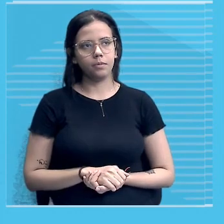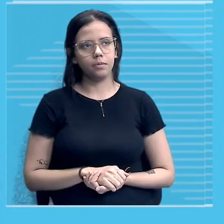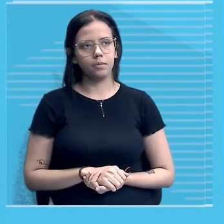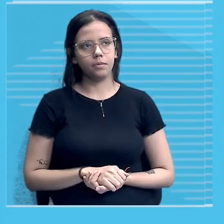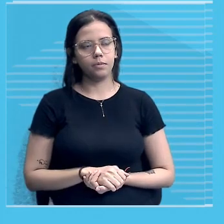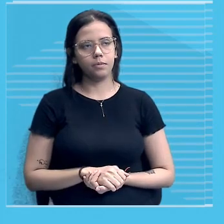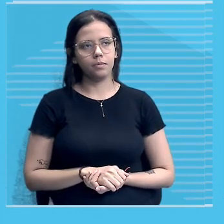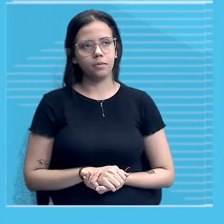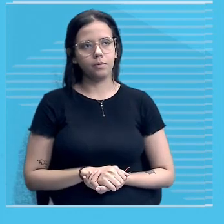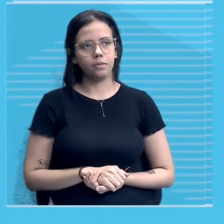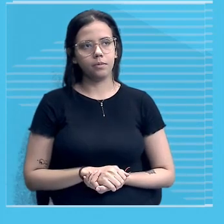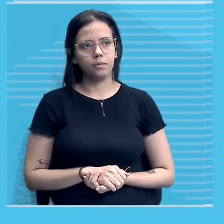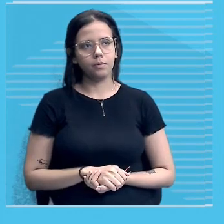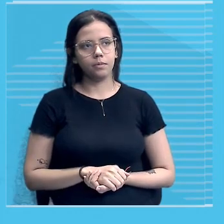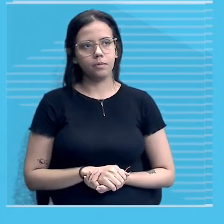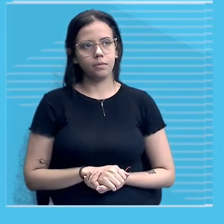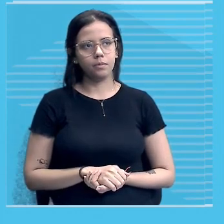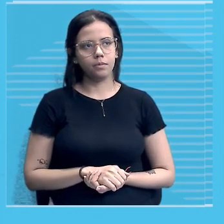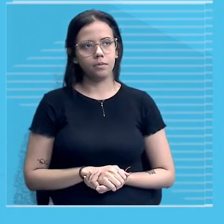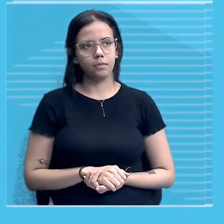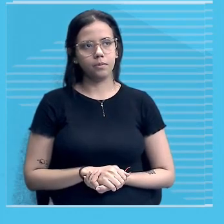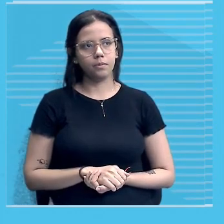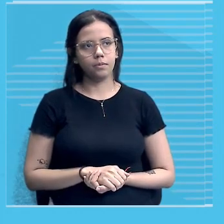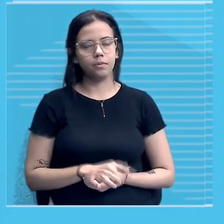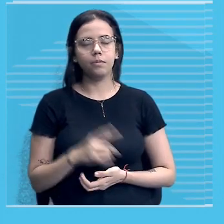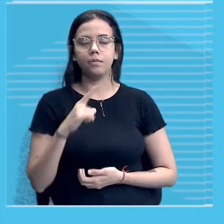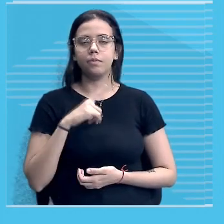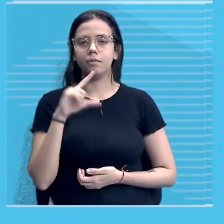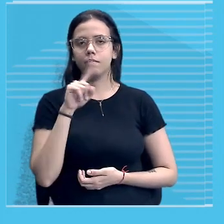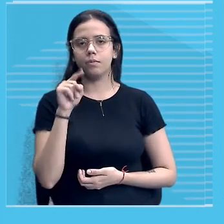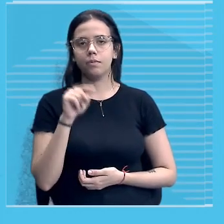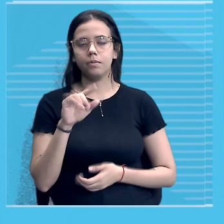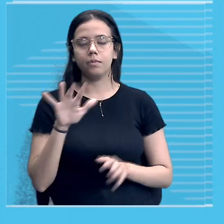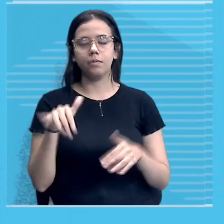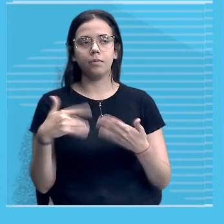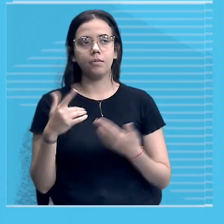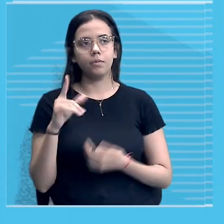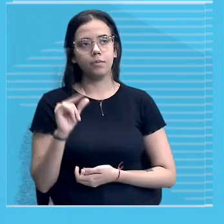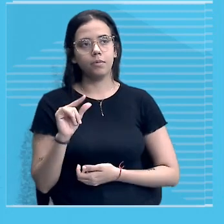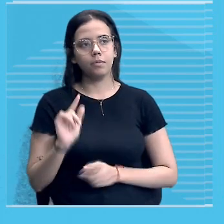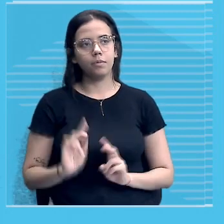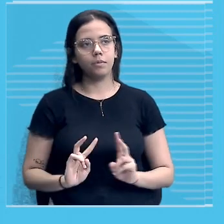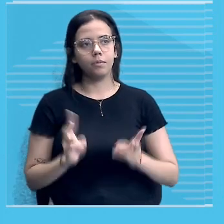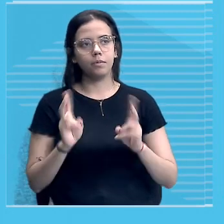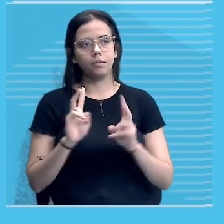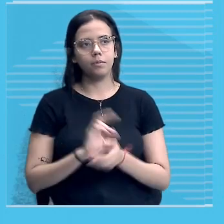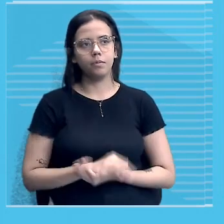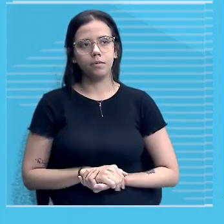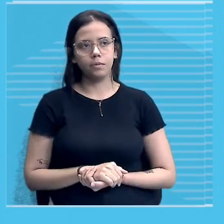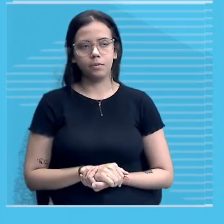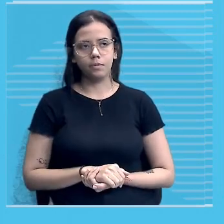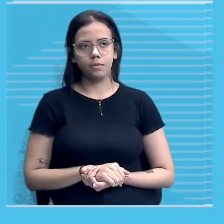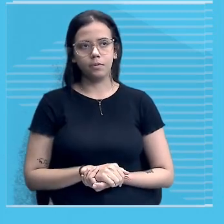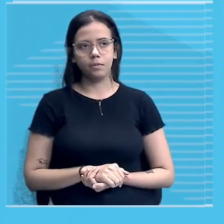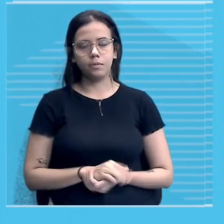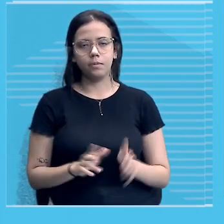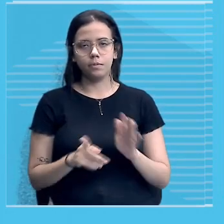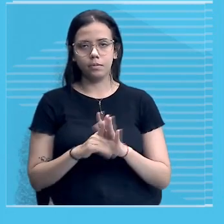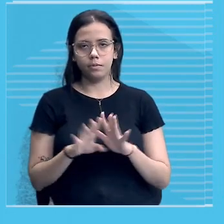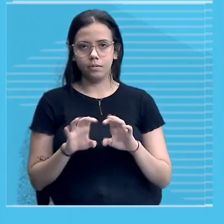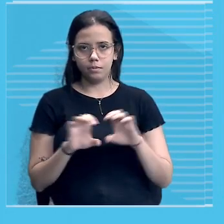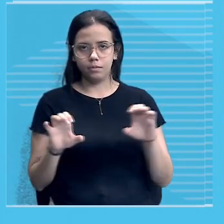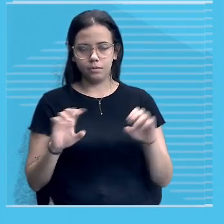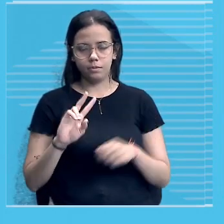estou escrevendo escrevendo de preta e bota no ponto de interrogação qual é o menor valor para essa equação